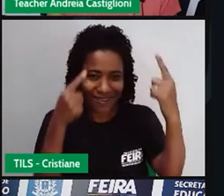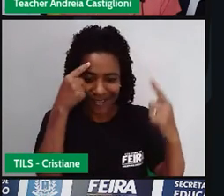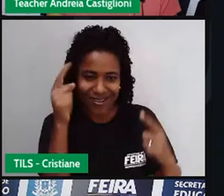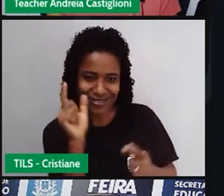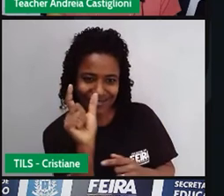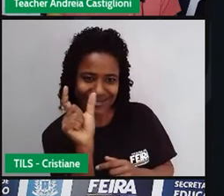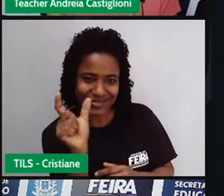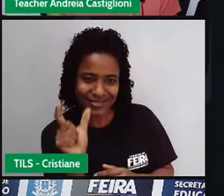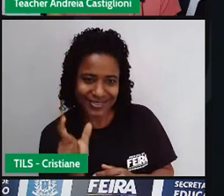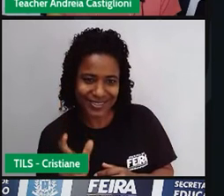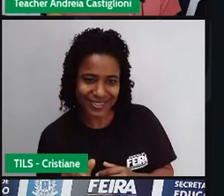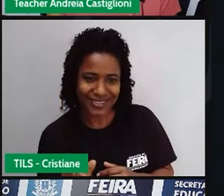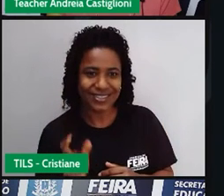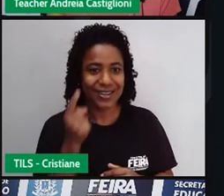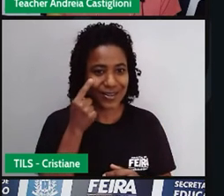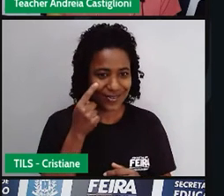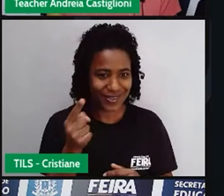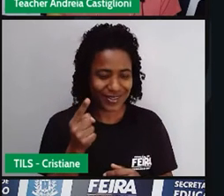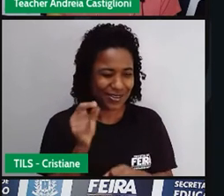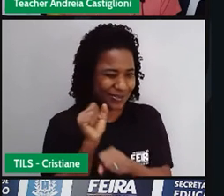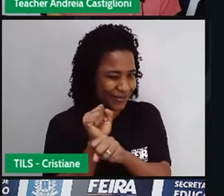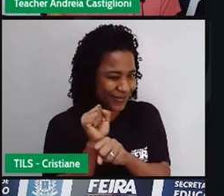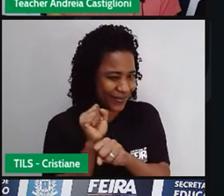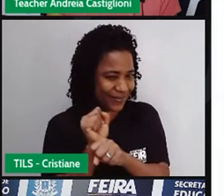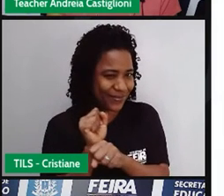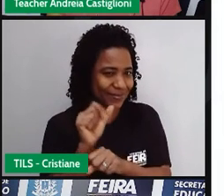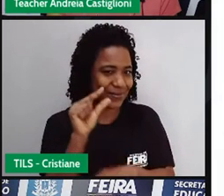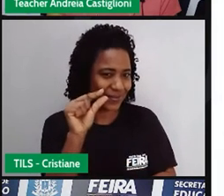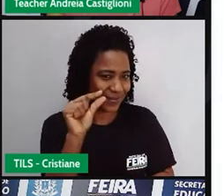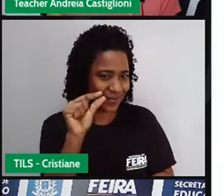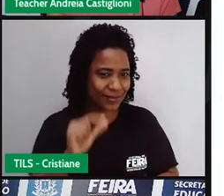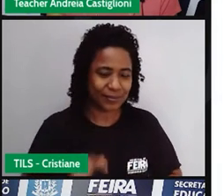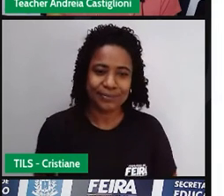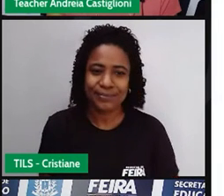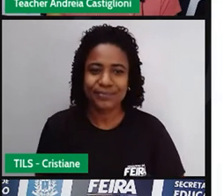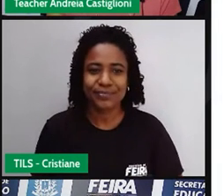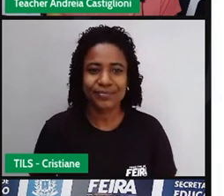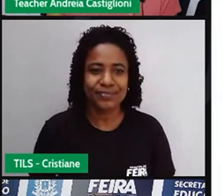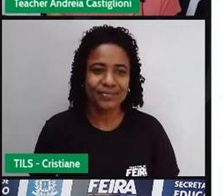de estudar de uma chamada de ver isso também não tinha por favor